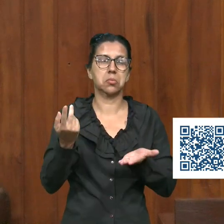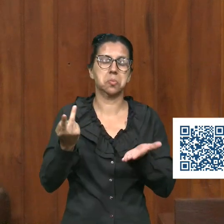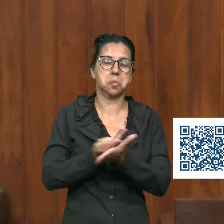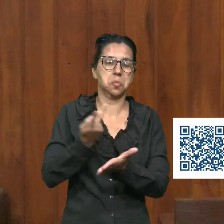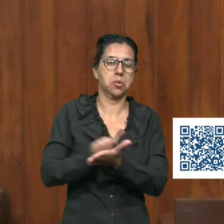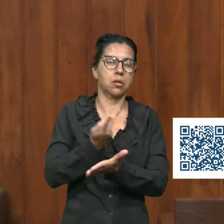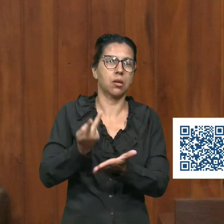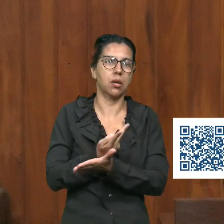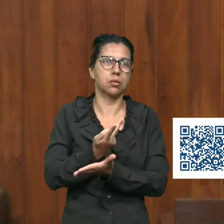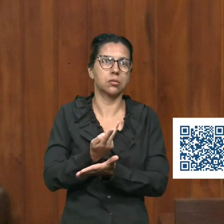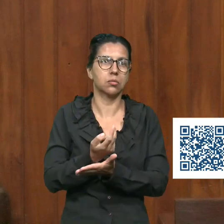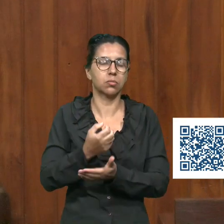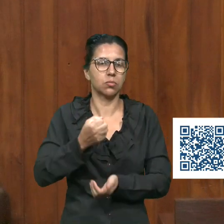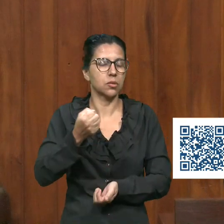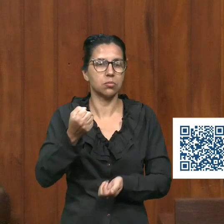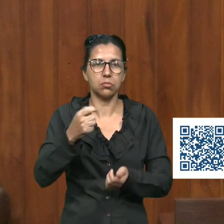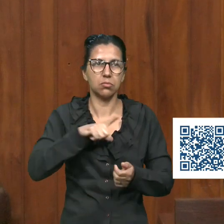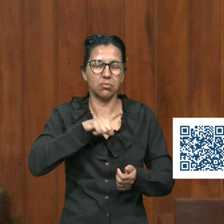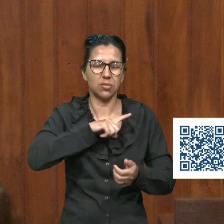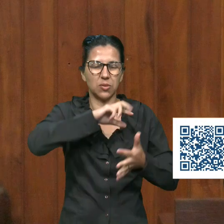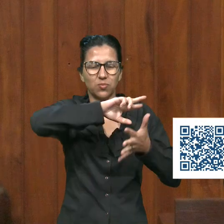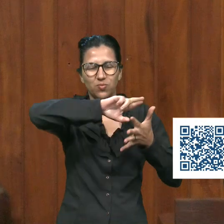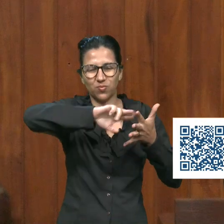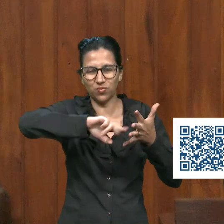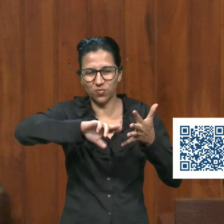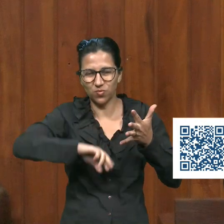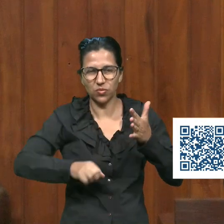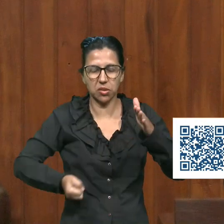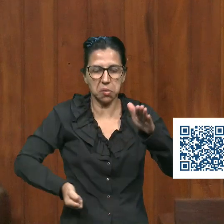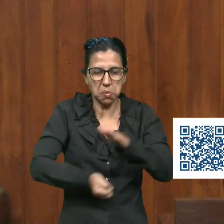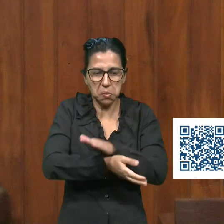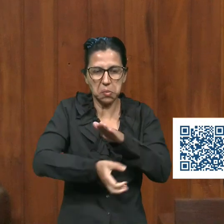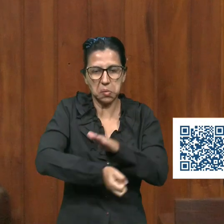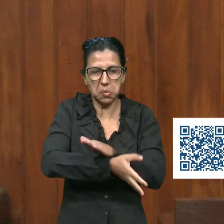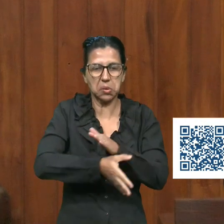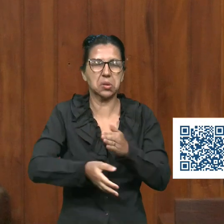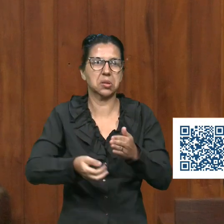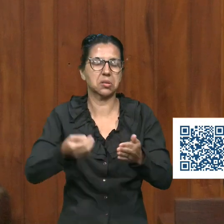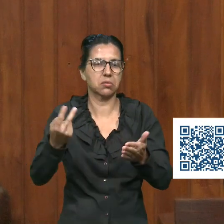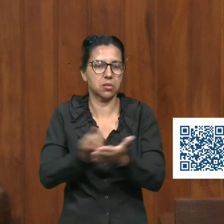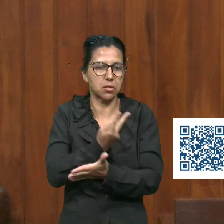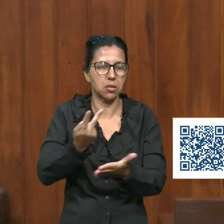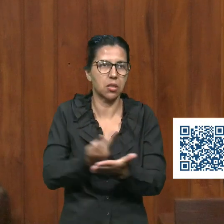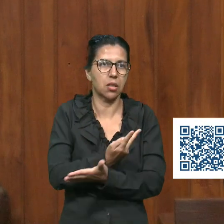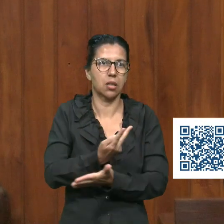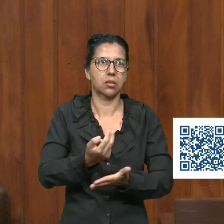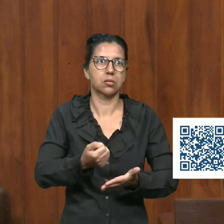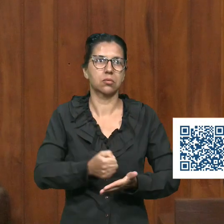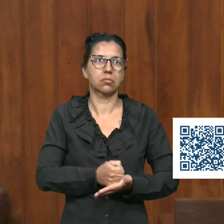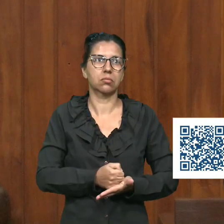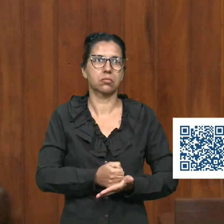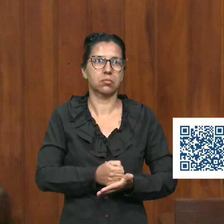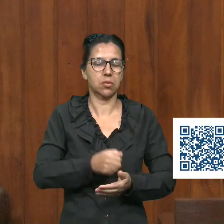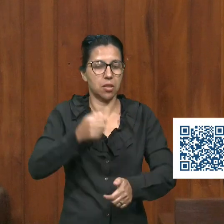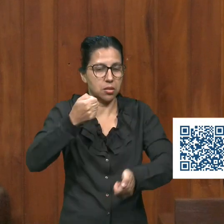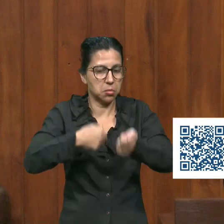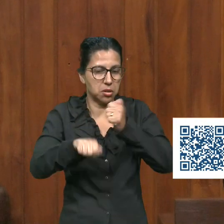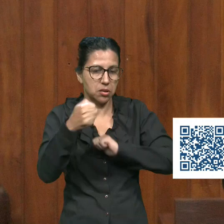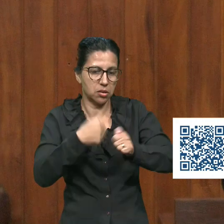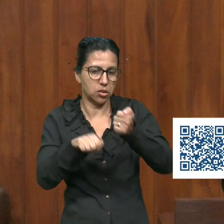ilegalidade. São inúmeras as suspeitas de corrupção, de ilegalidades, de improbidade